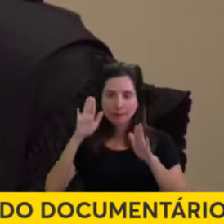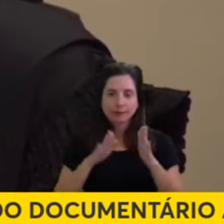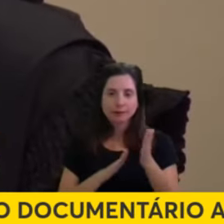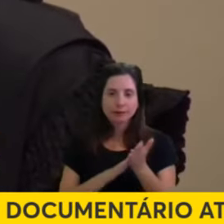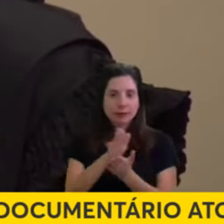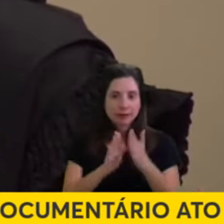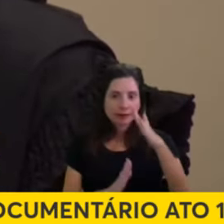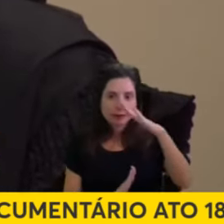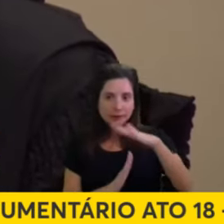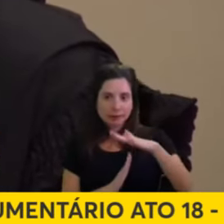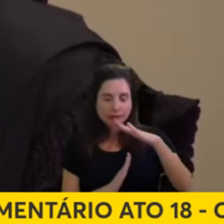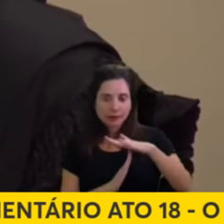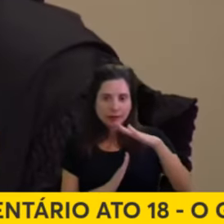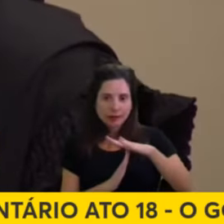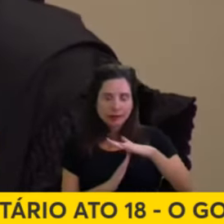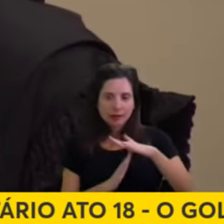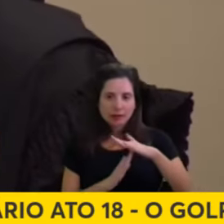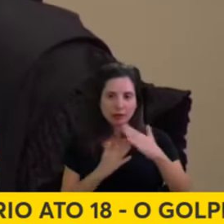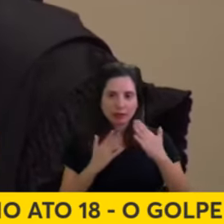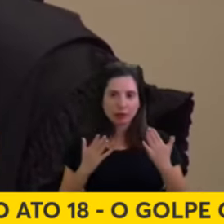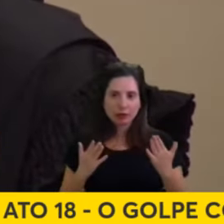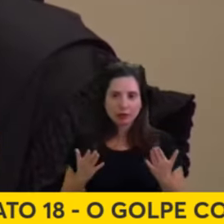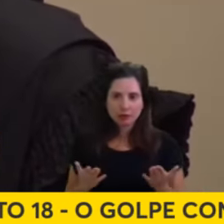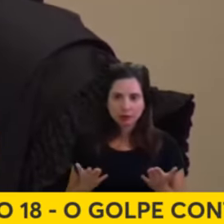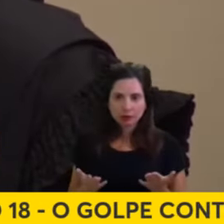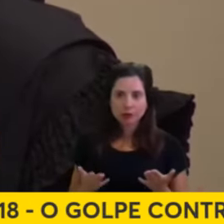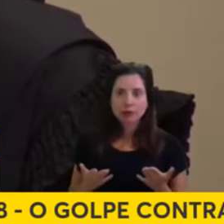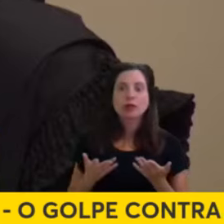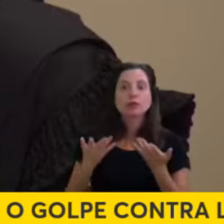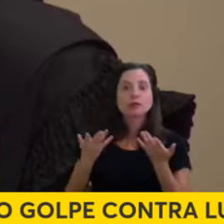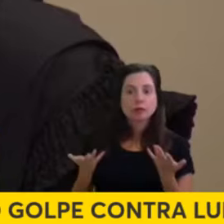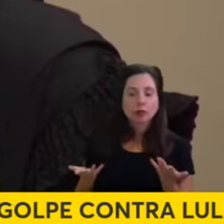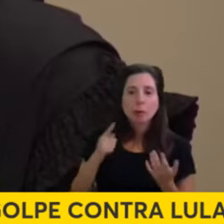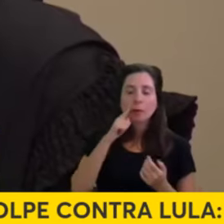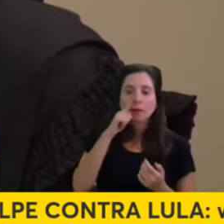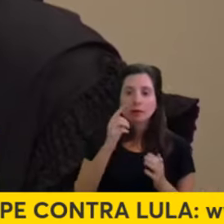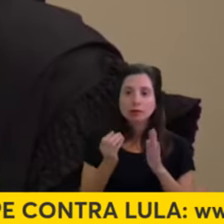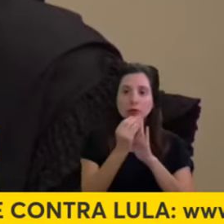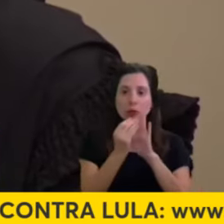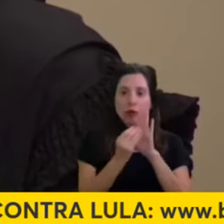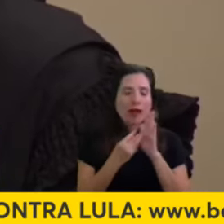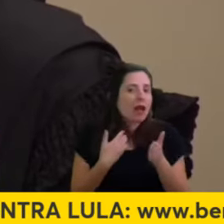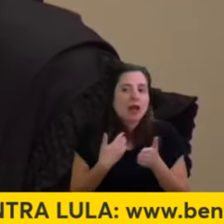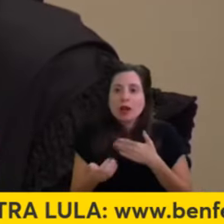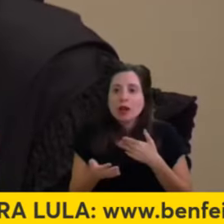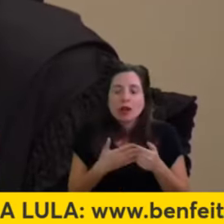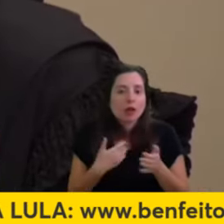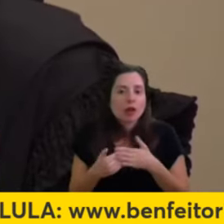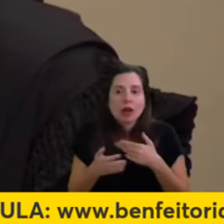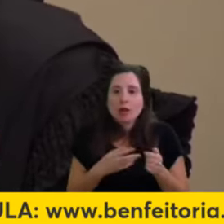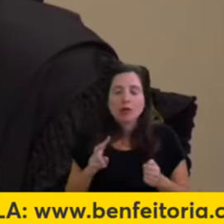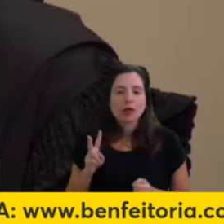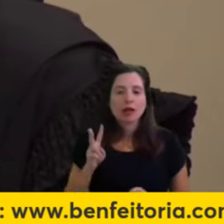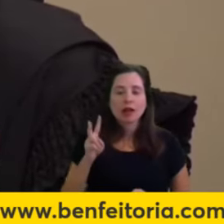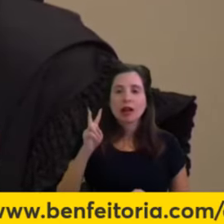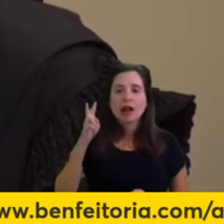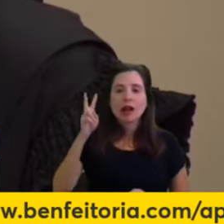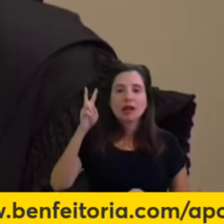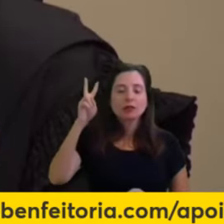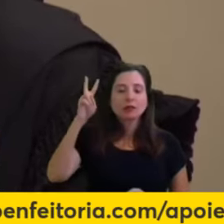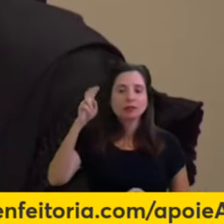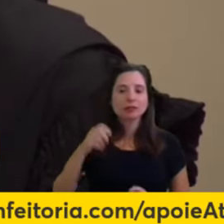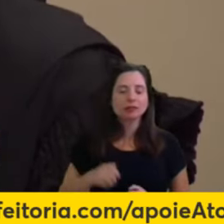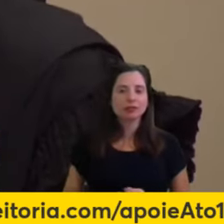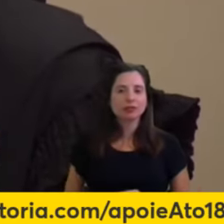desde quando pode ser discutida uma candidatura daí o perigo de fixar que qualquer valor a qualquer tempo serve para esta aferição